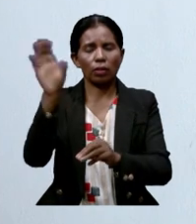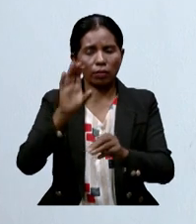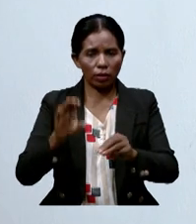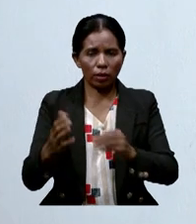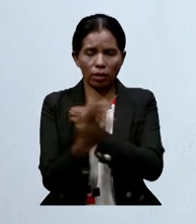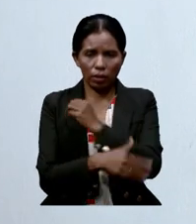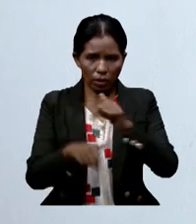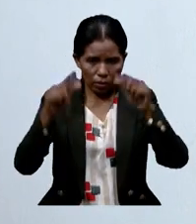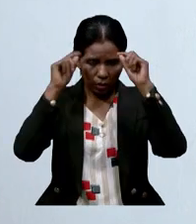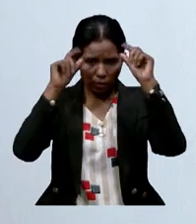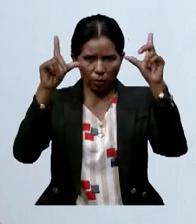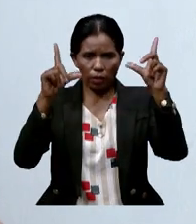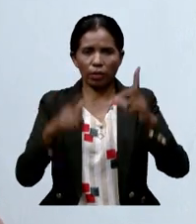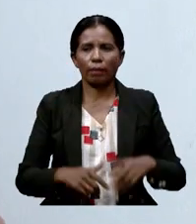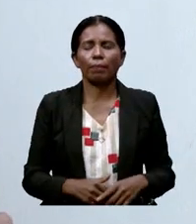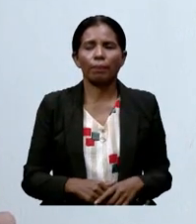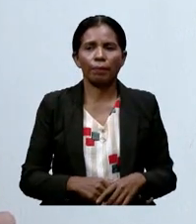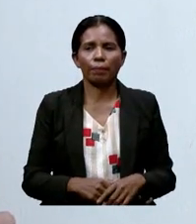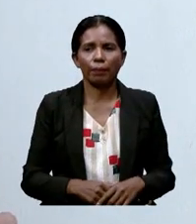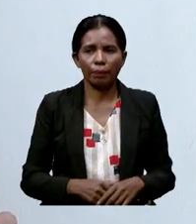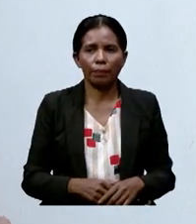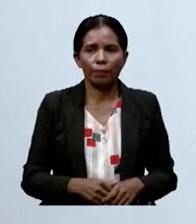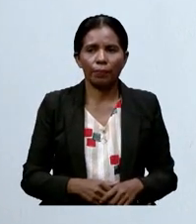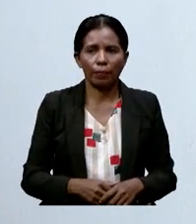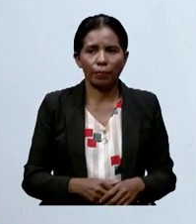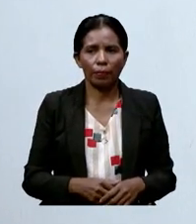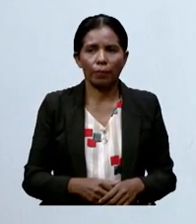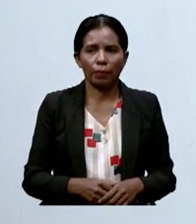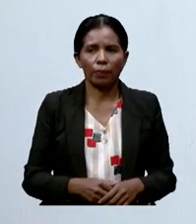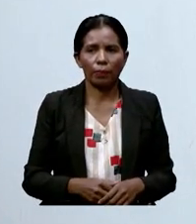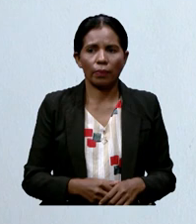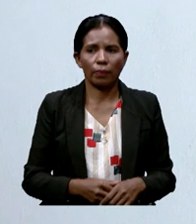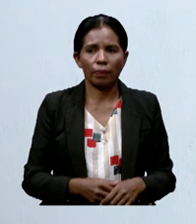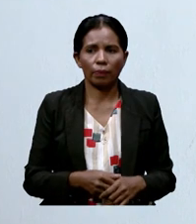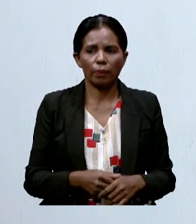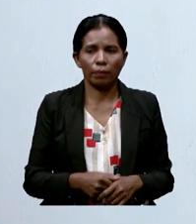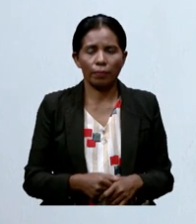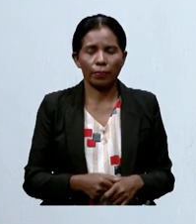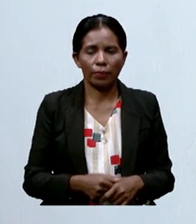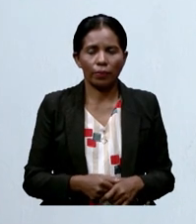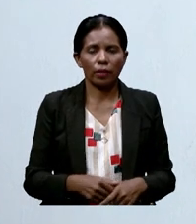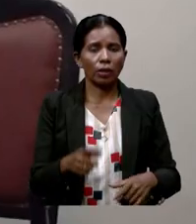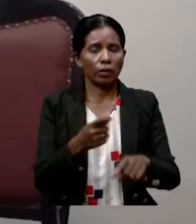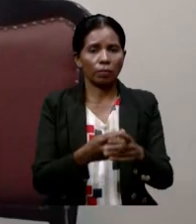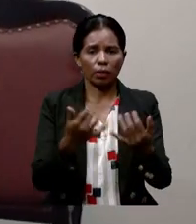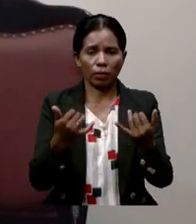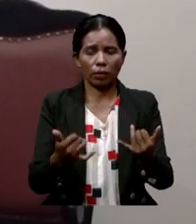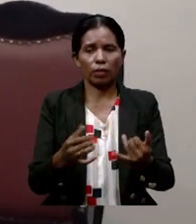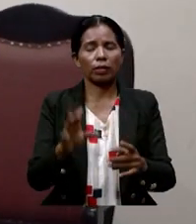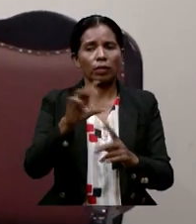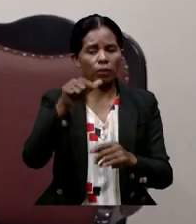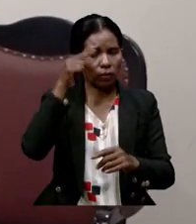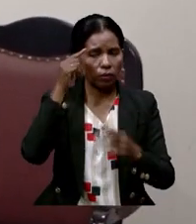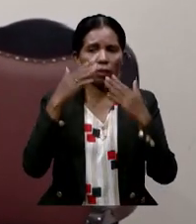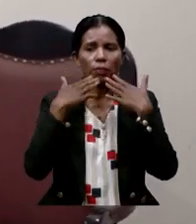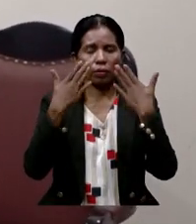Timor-Leste. To countries and to islands like Timor-Leste. Iho bibane sefi governo